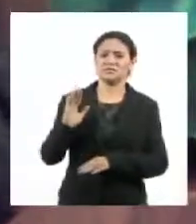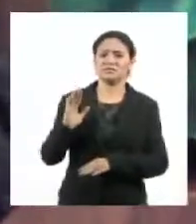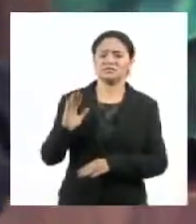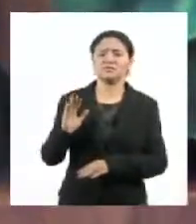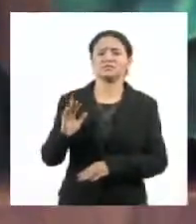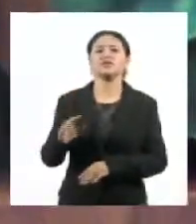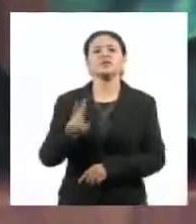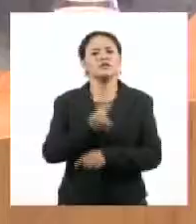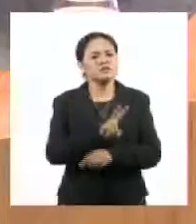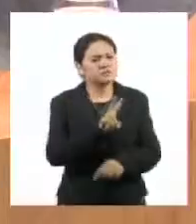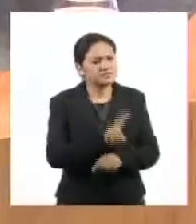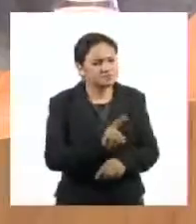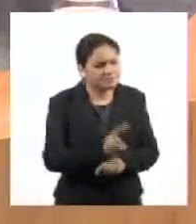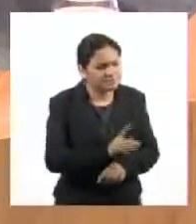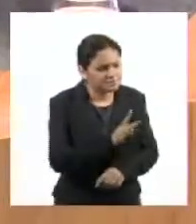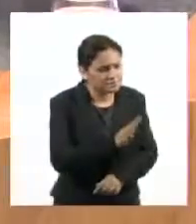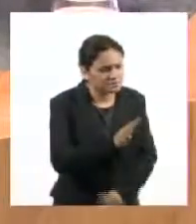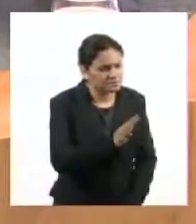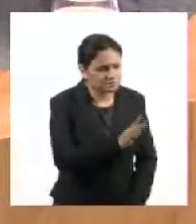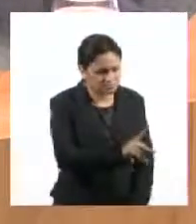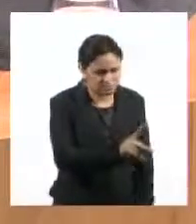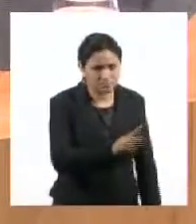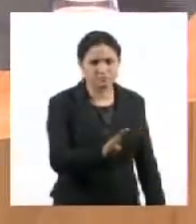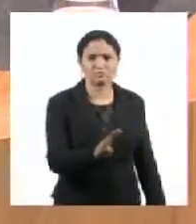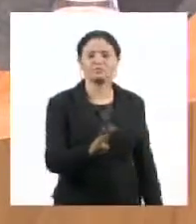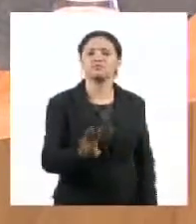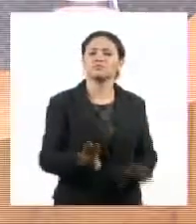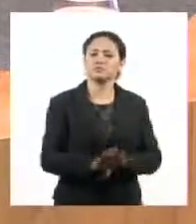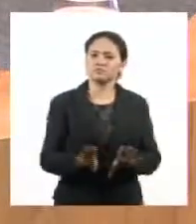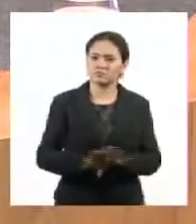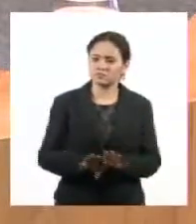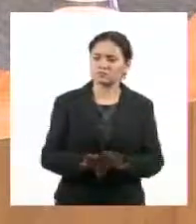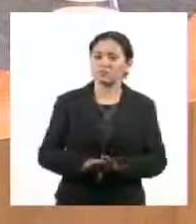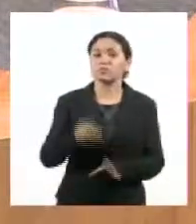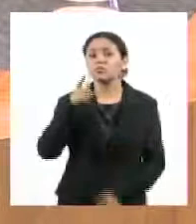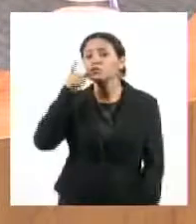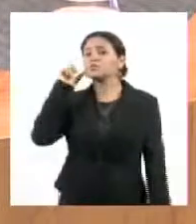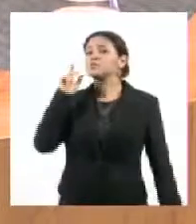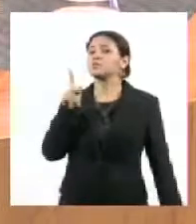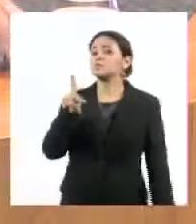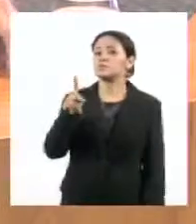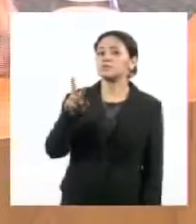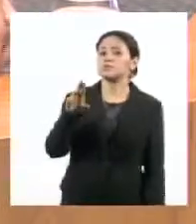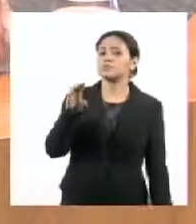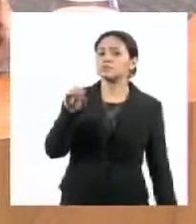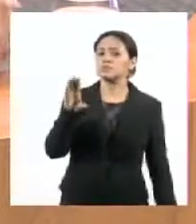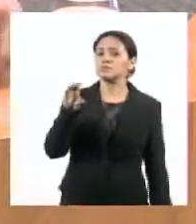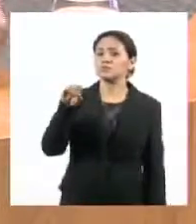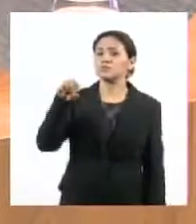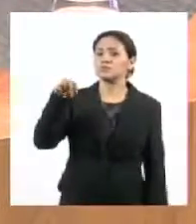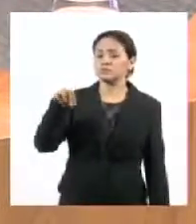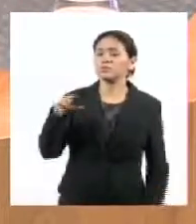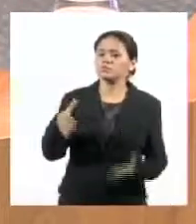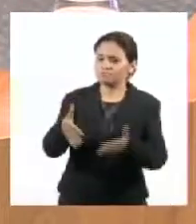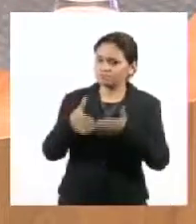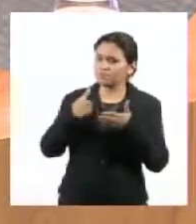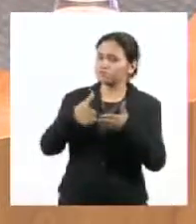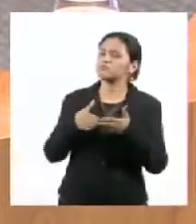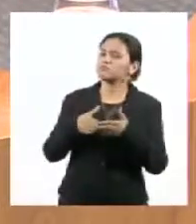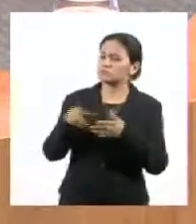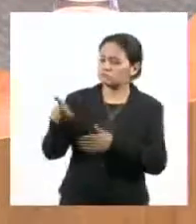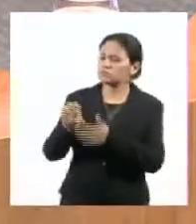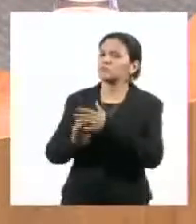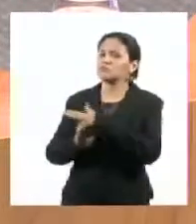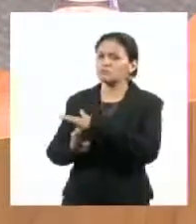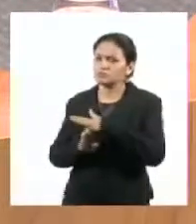ontem o PROCON se pronunciou, solicitando esclarecimentos da Odebrecht. Mas, senhoras e senhores, nós vamos